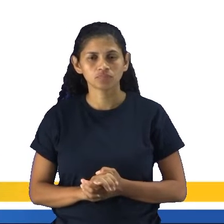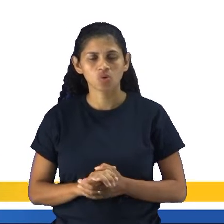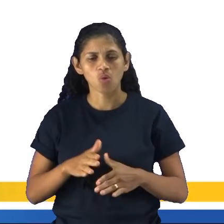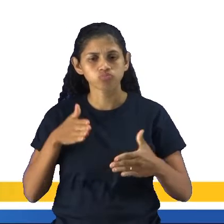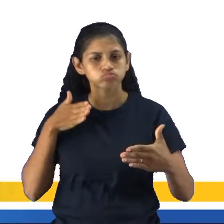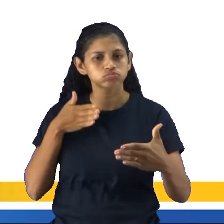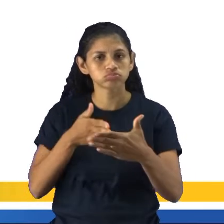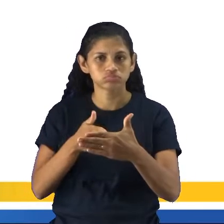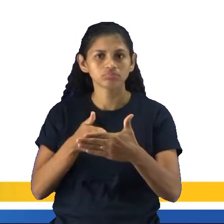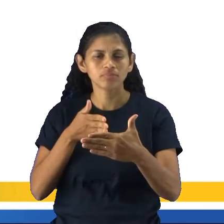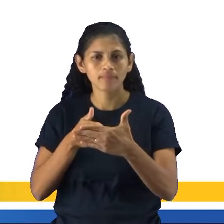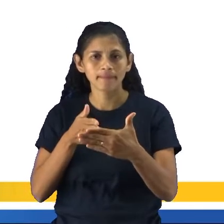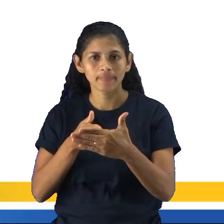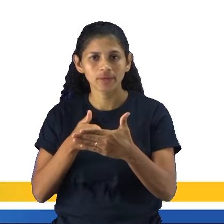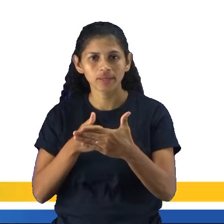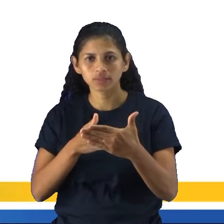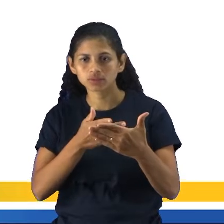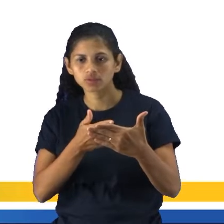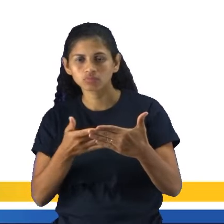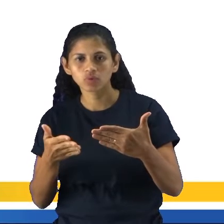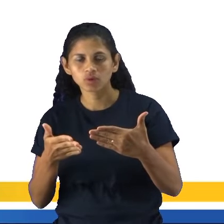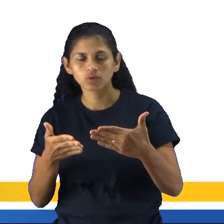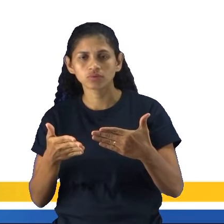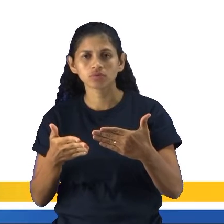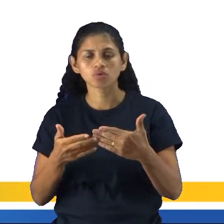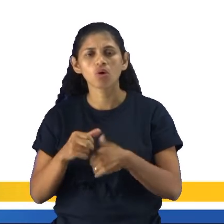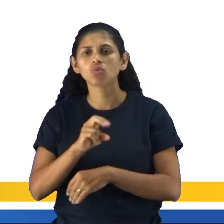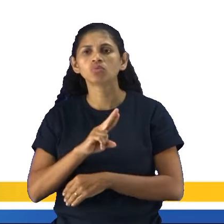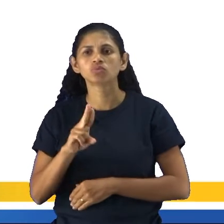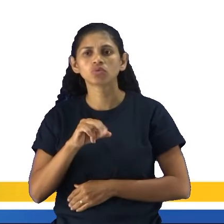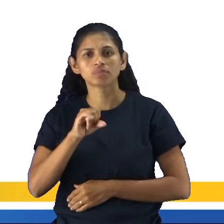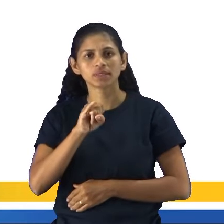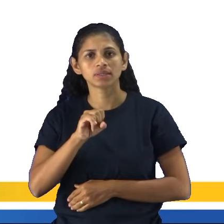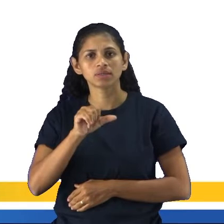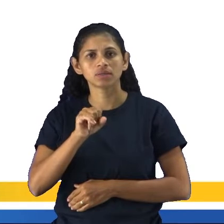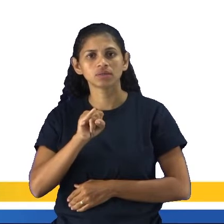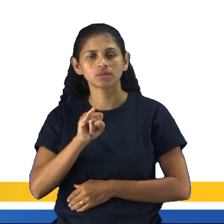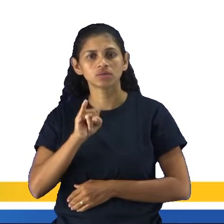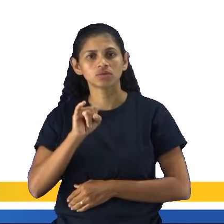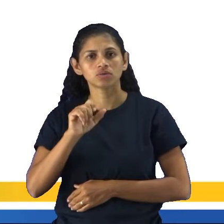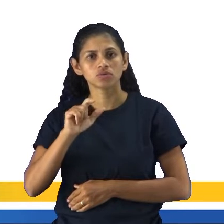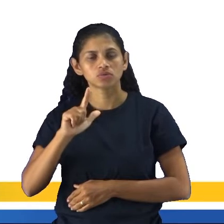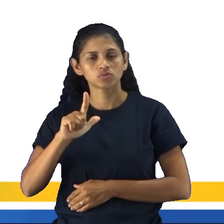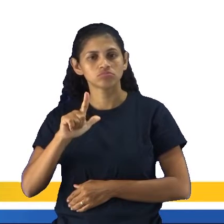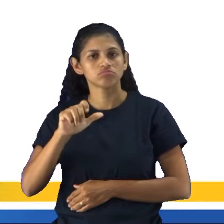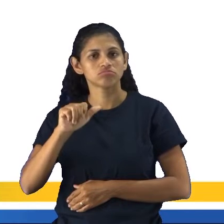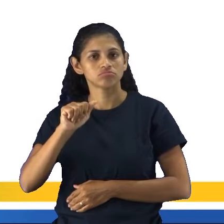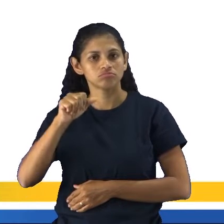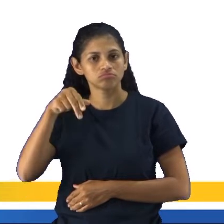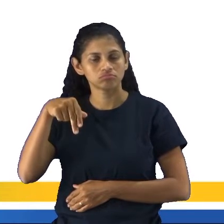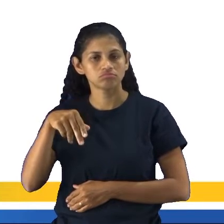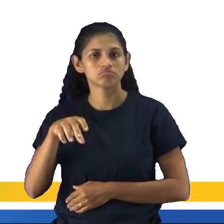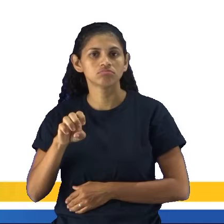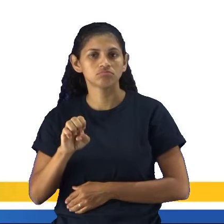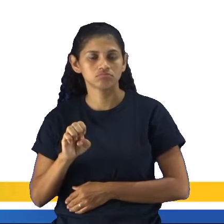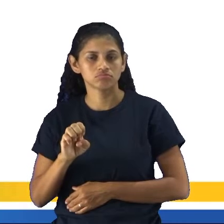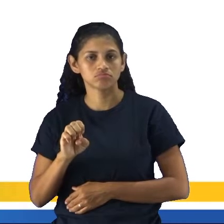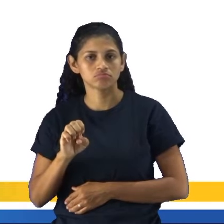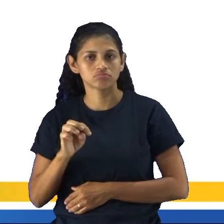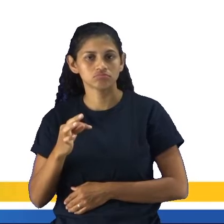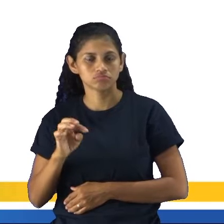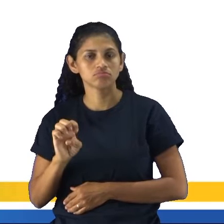corrente elétrica e são chamados de isolante. Aí nós temos, né, os fios de eletricidade. O